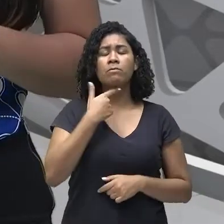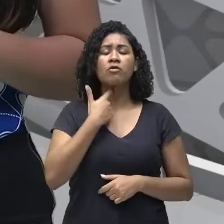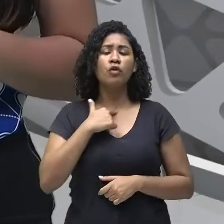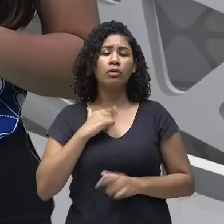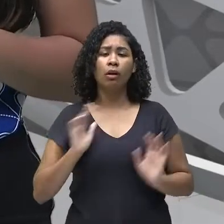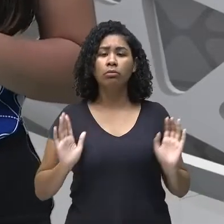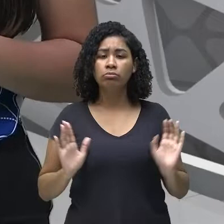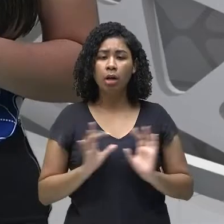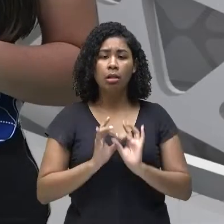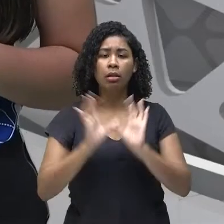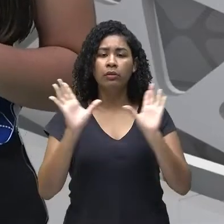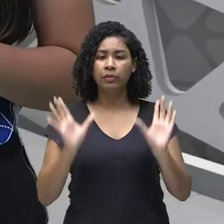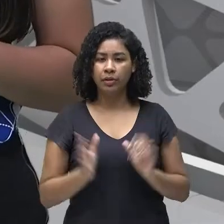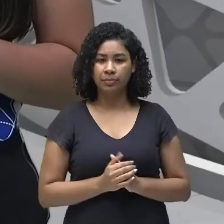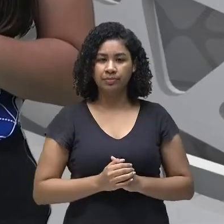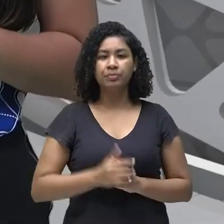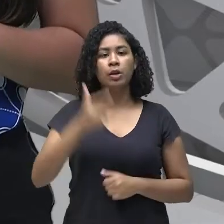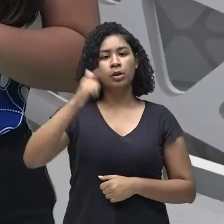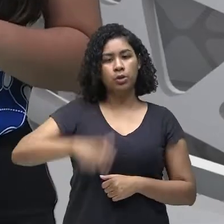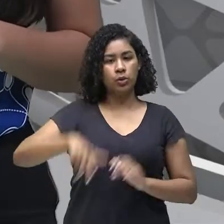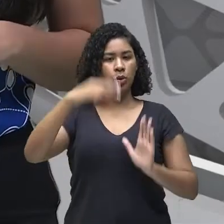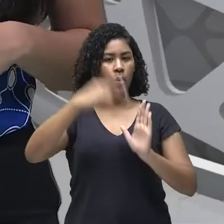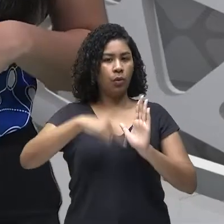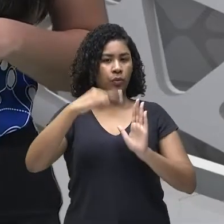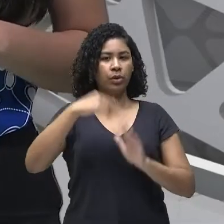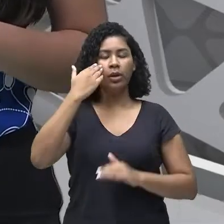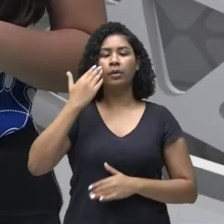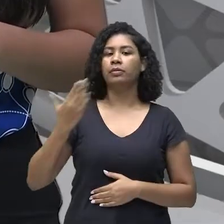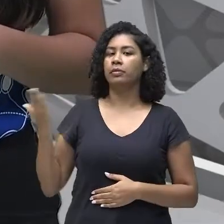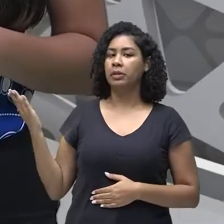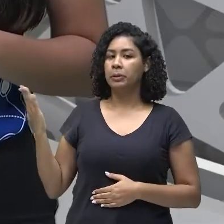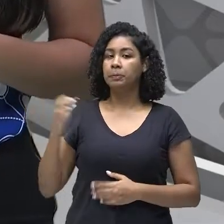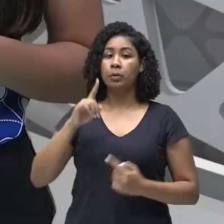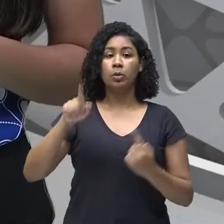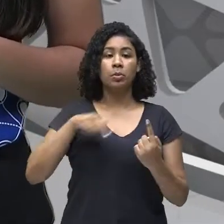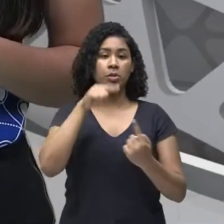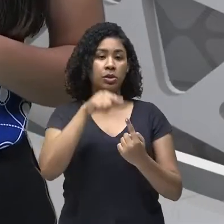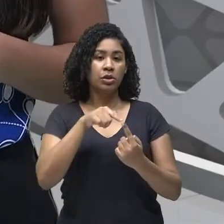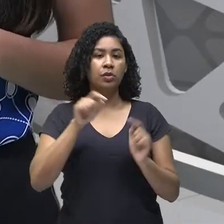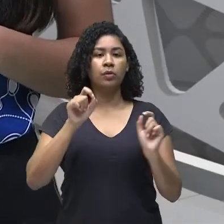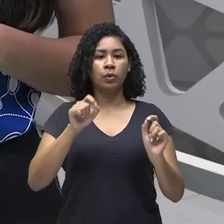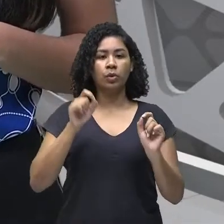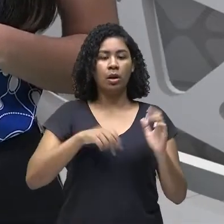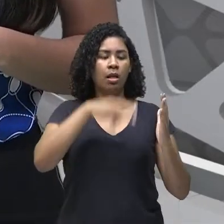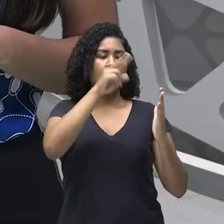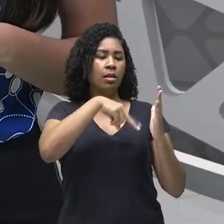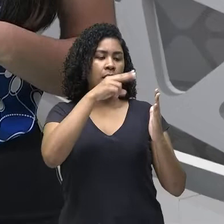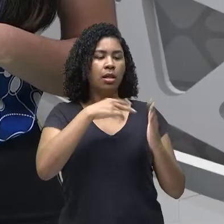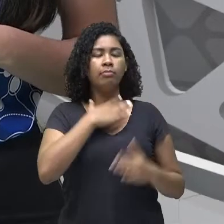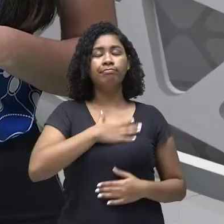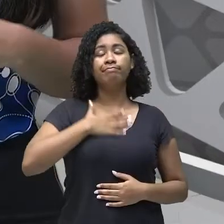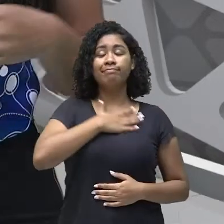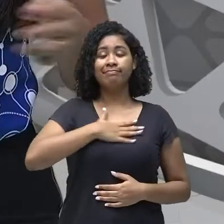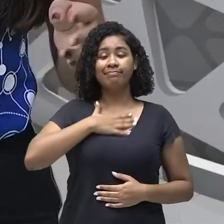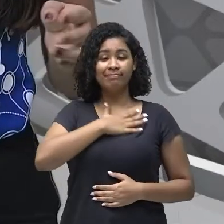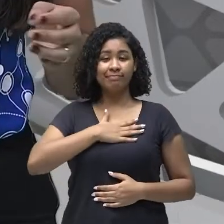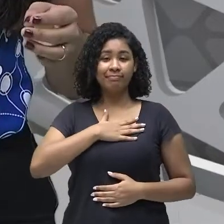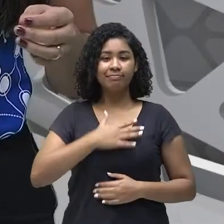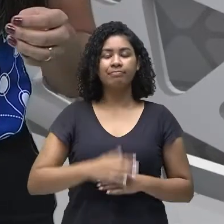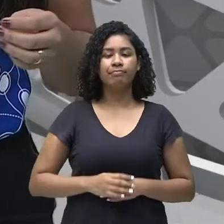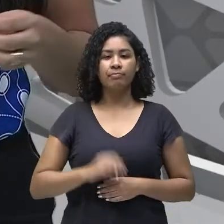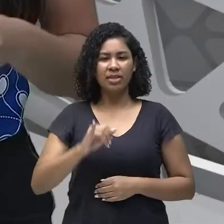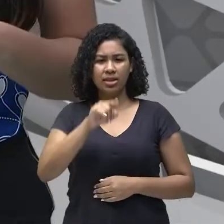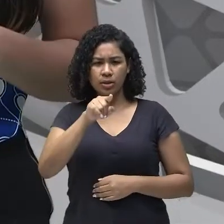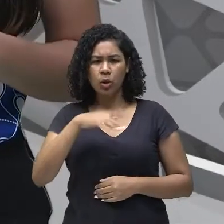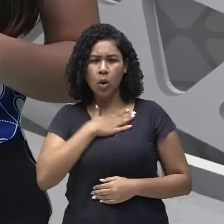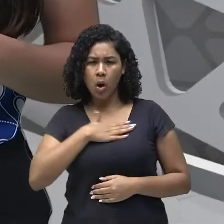você. Então, vamos ler aqui mais uma vez juntos. O nosso objetivo, ler para entretenimento. Ao escolher uma leitura que